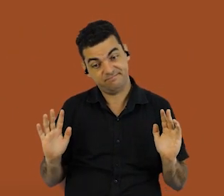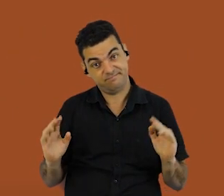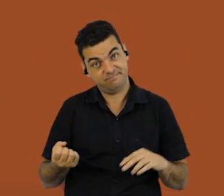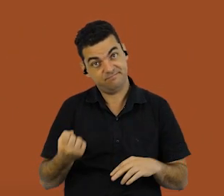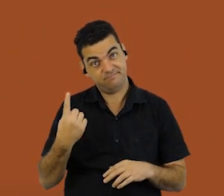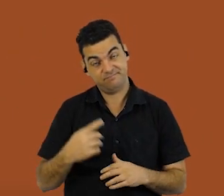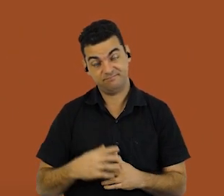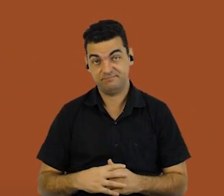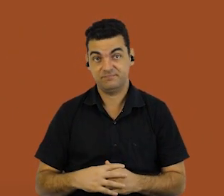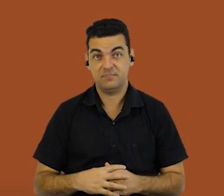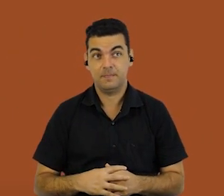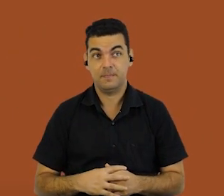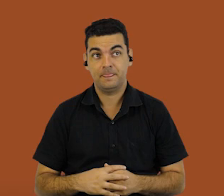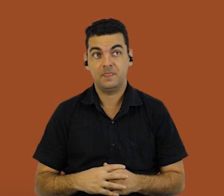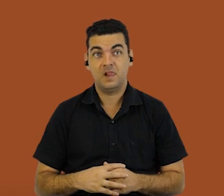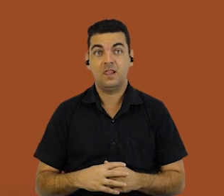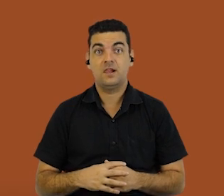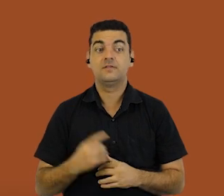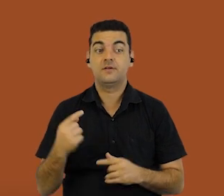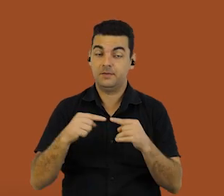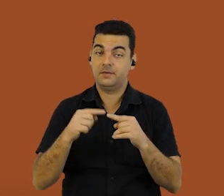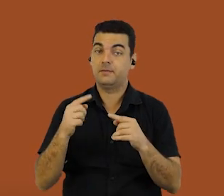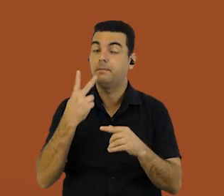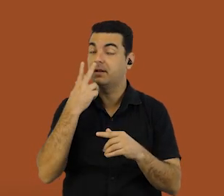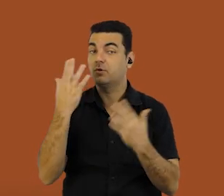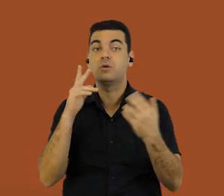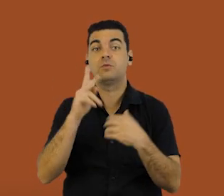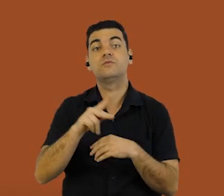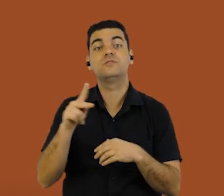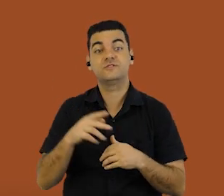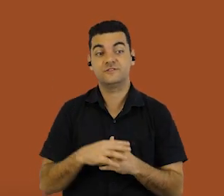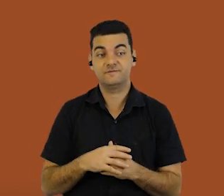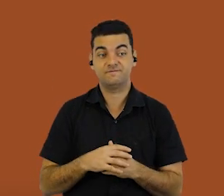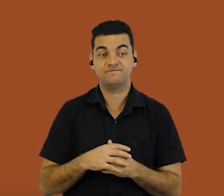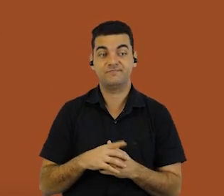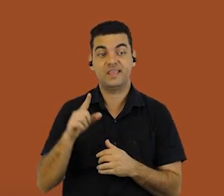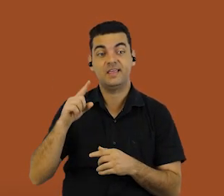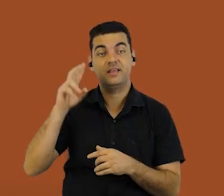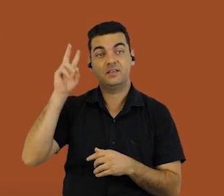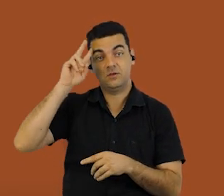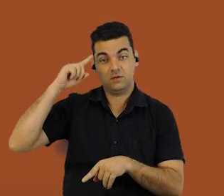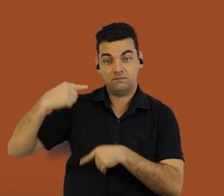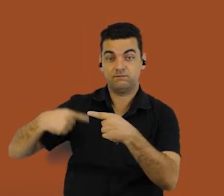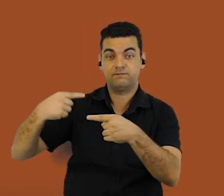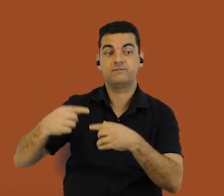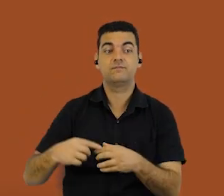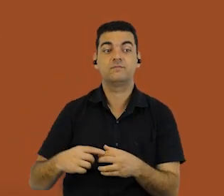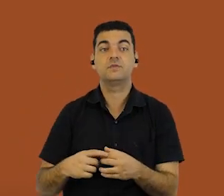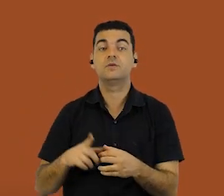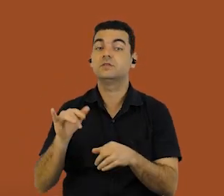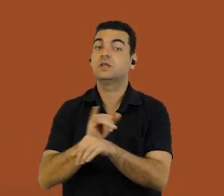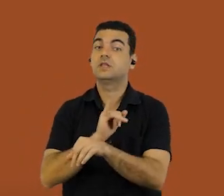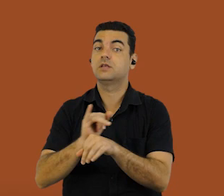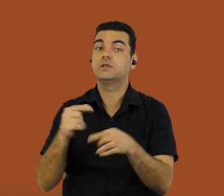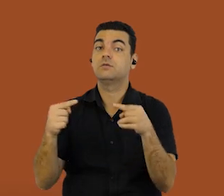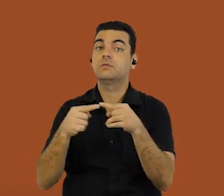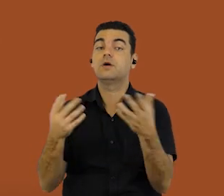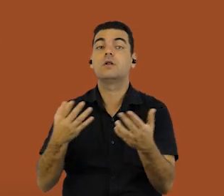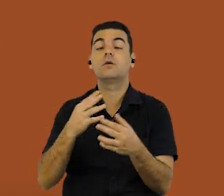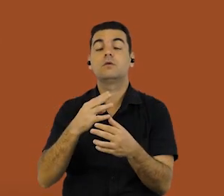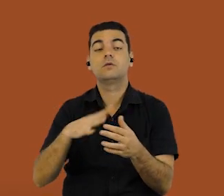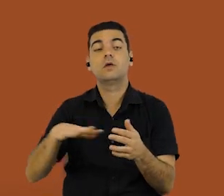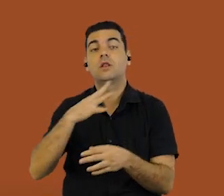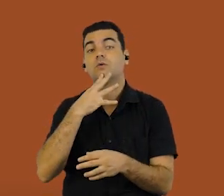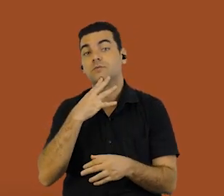esses questionamentos instrumentaliza o professor no processo de busca de outros instrumentos para a produção